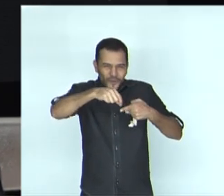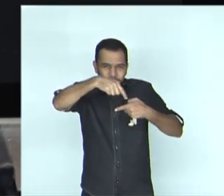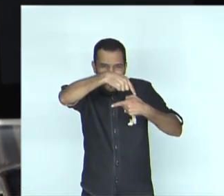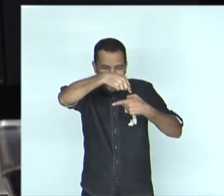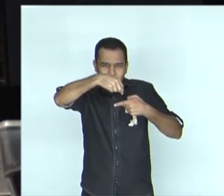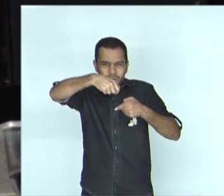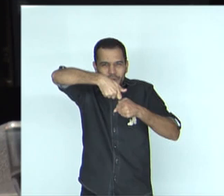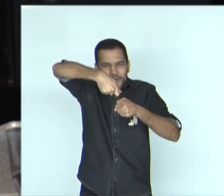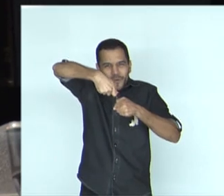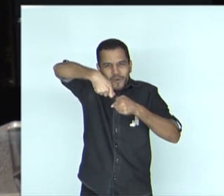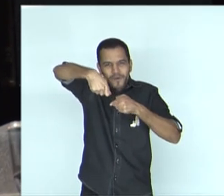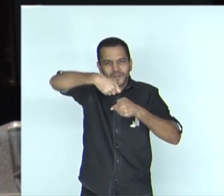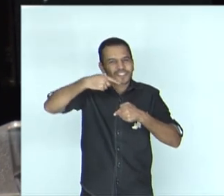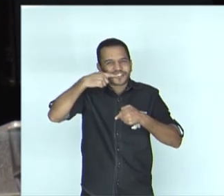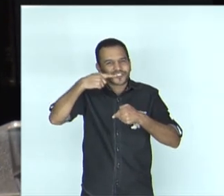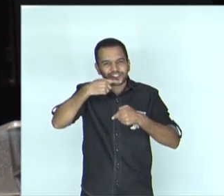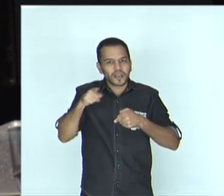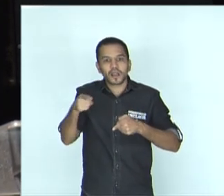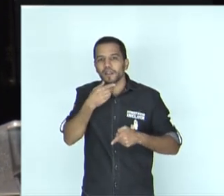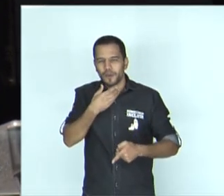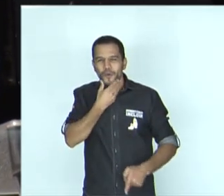16 anos, saiu de casa que não tinha comida em casa.